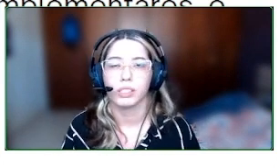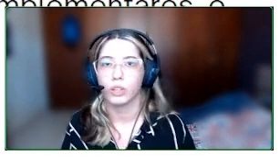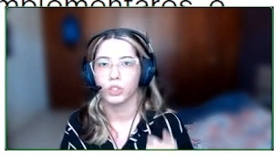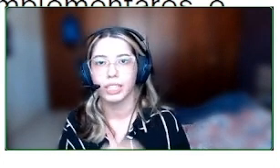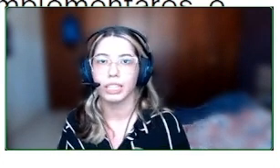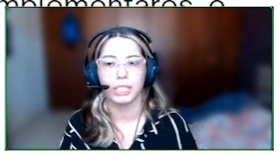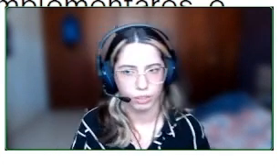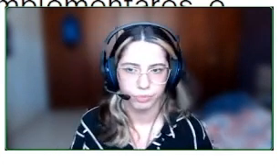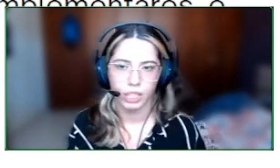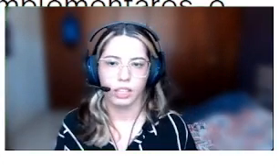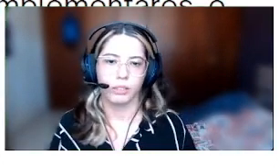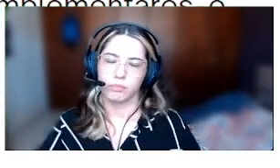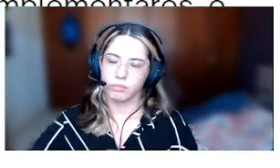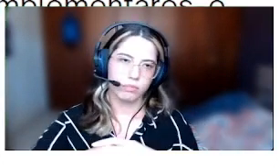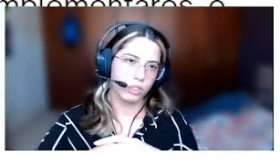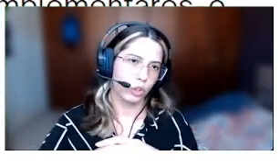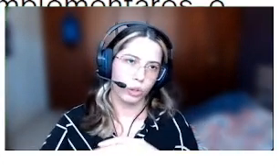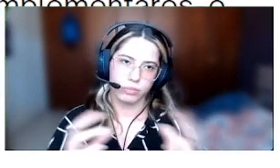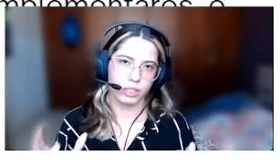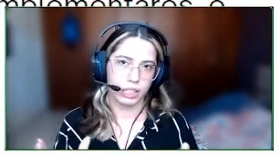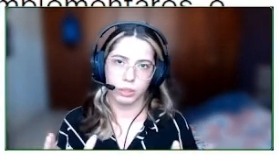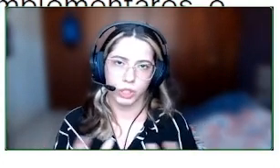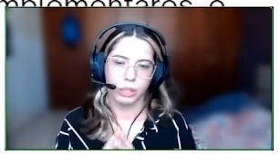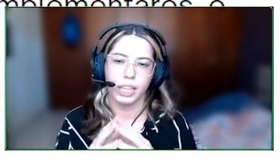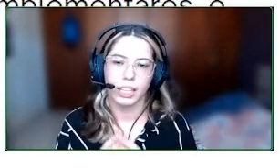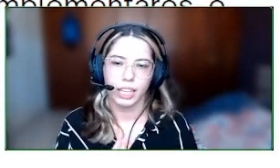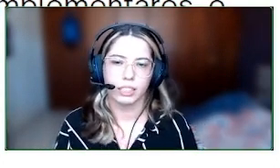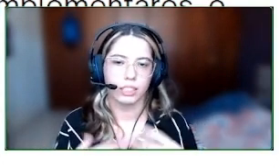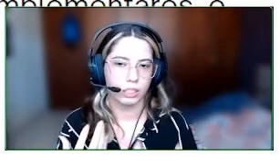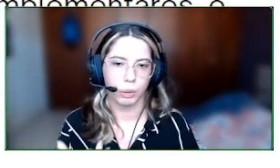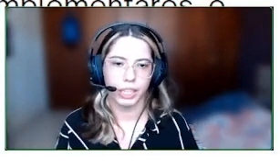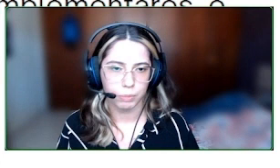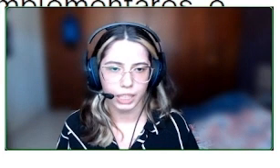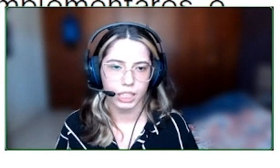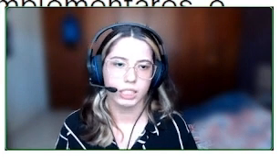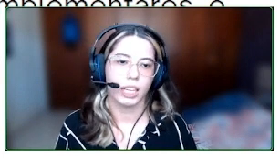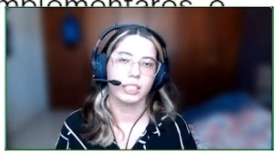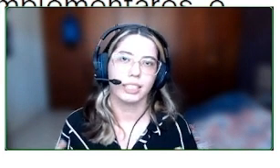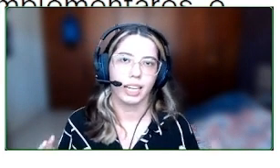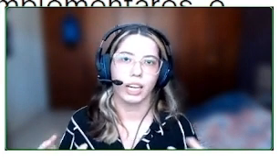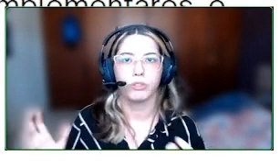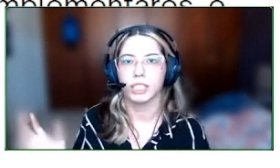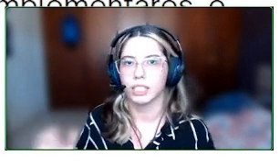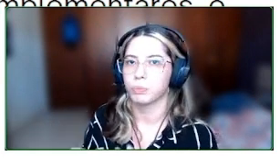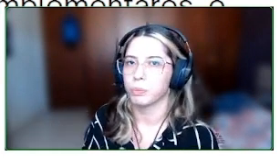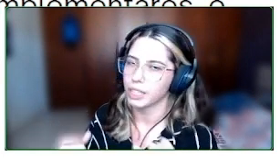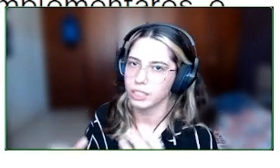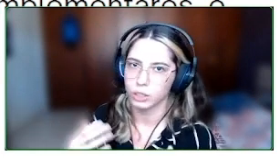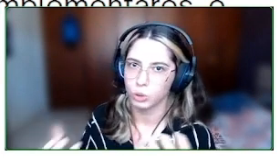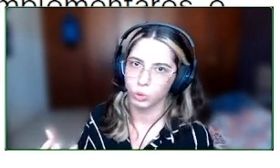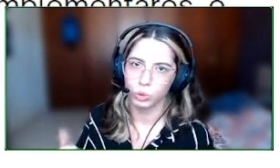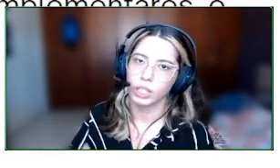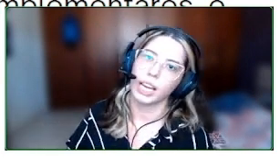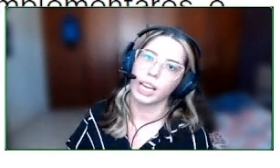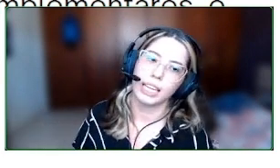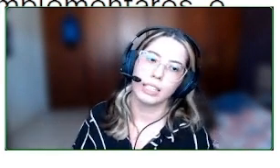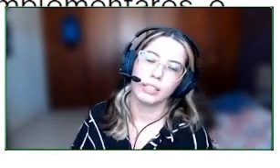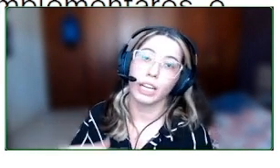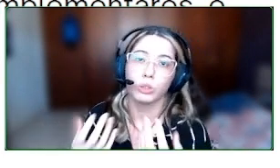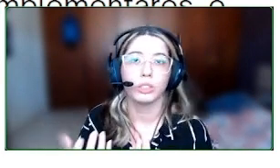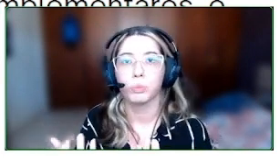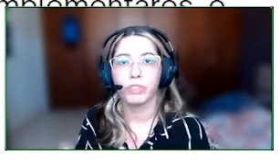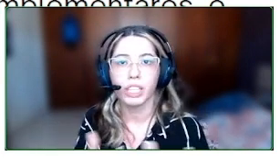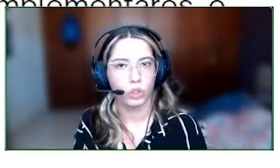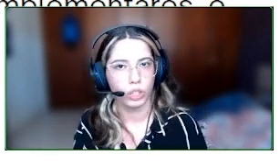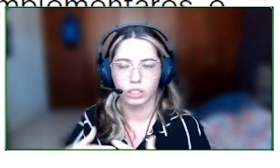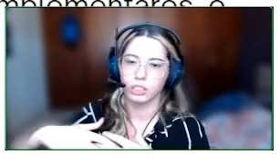comportamento em ensaios de delaminação. Depois de terminar, né, essas propriedades mecânicas, eles tentaram fazer essas propriedades, esses estudos, em